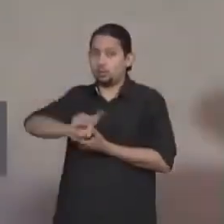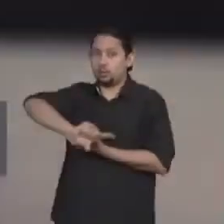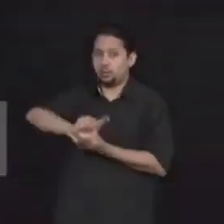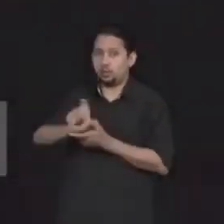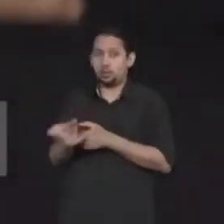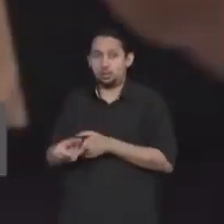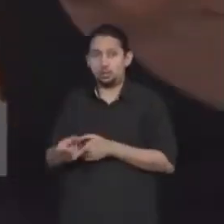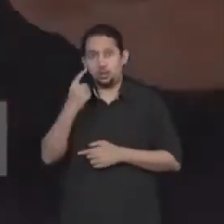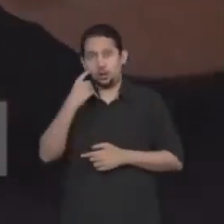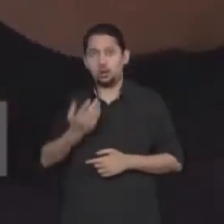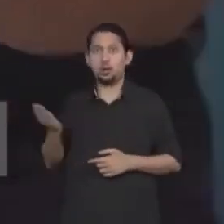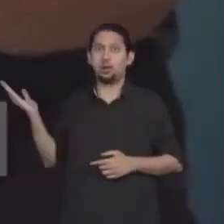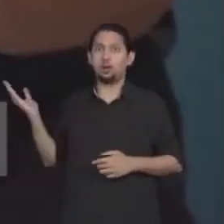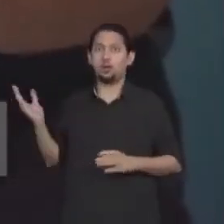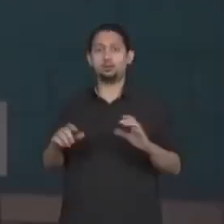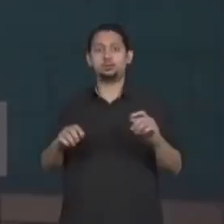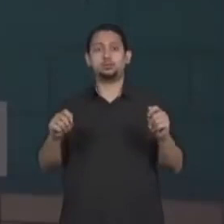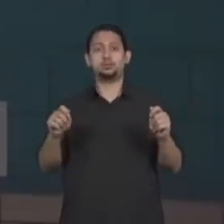assim, ó.